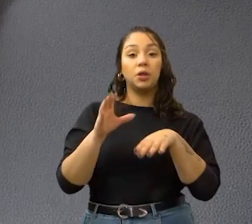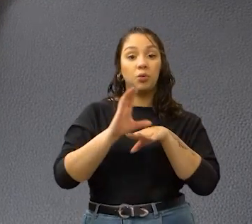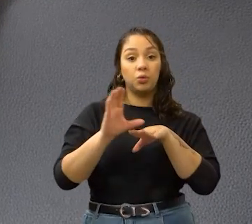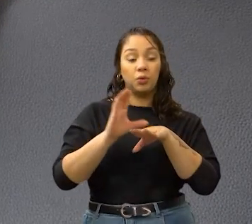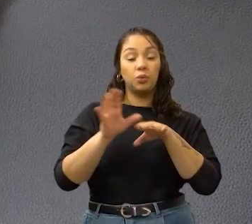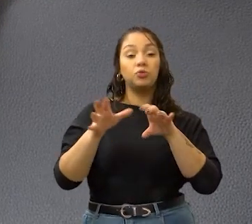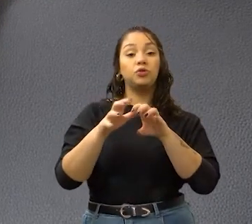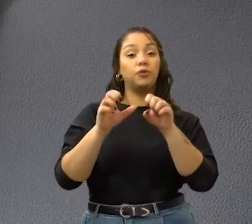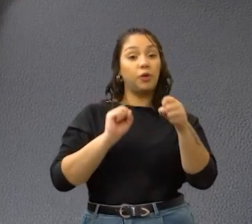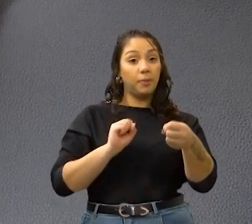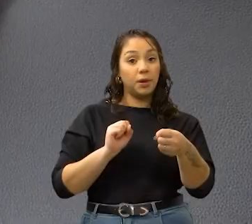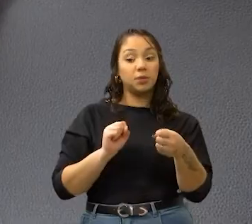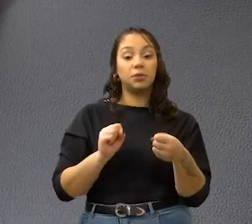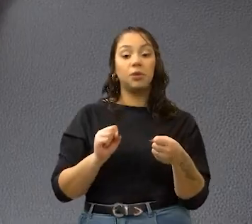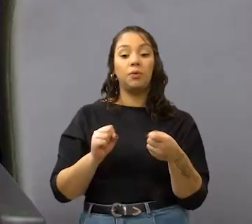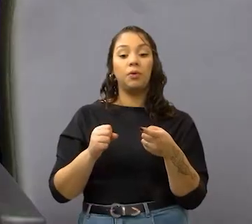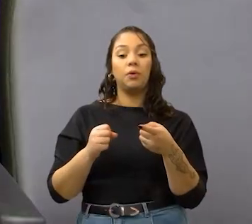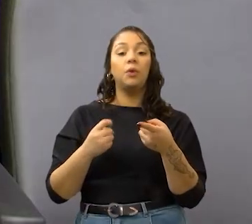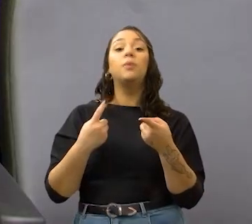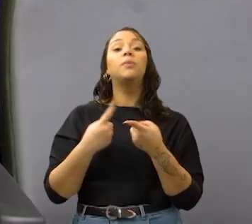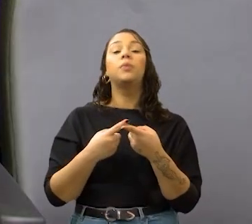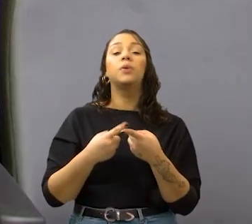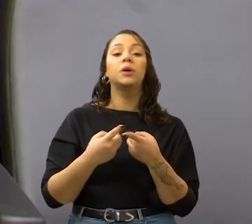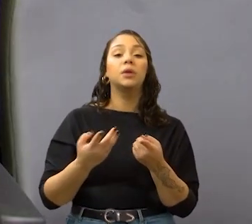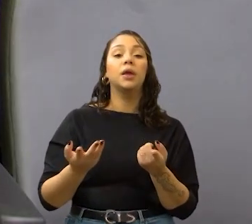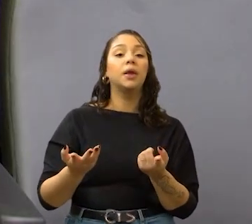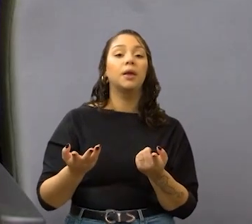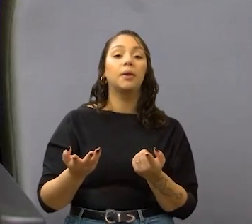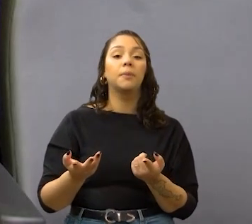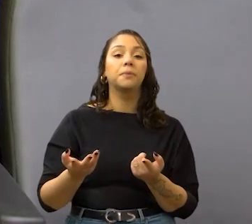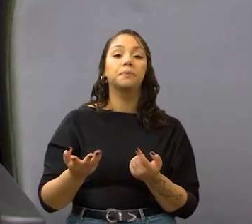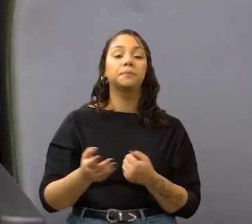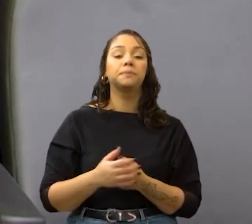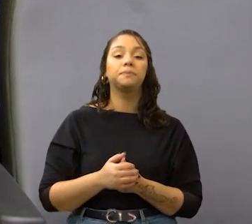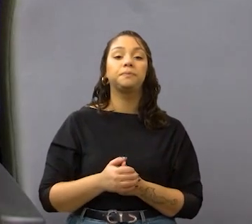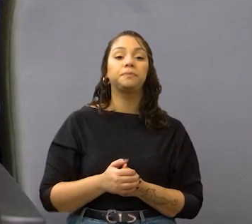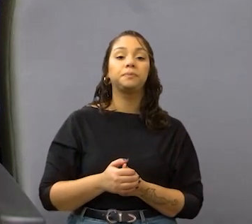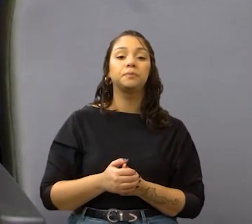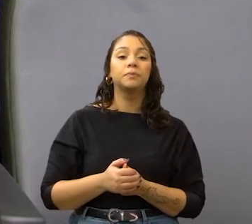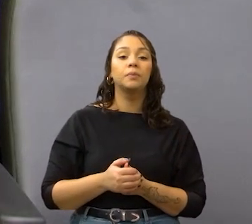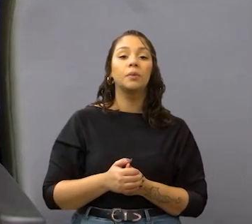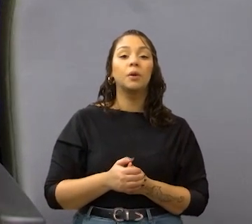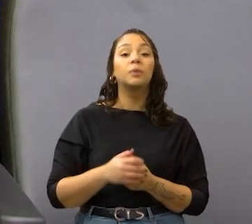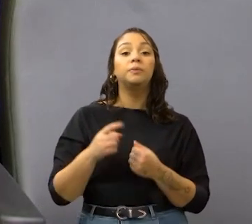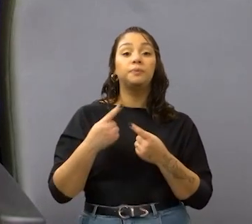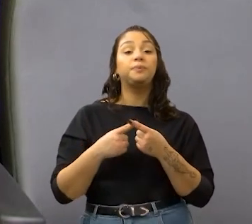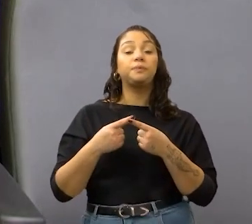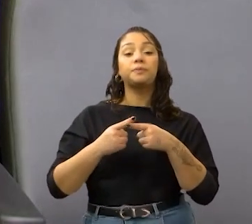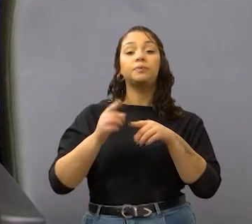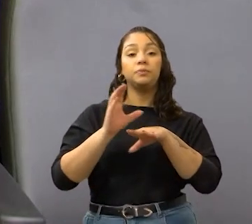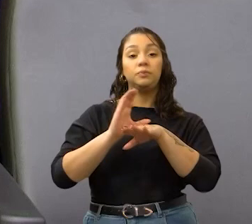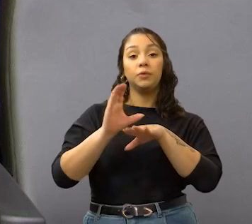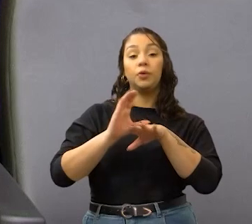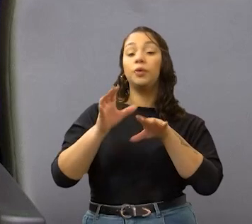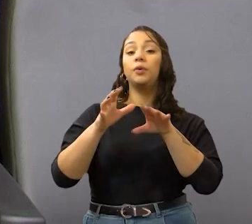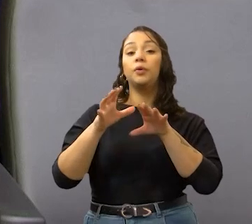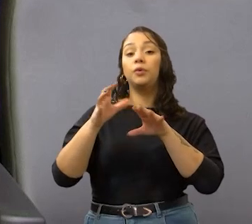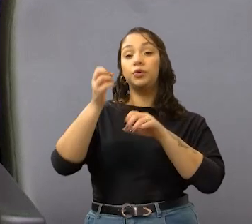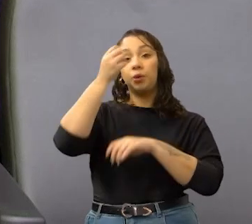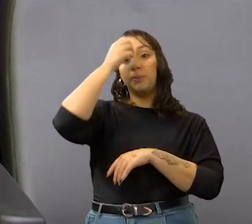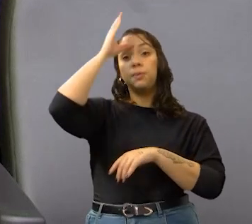que passar por cursos de formação, porque que ela precisa passar por curso de